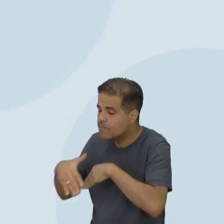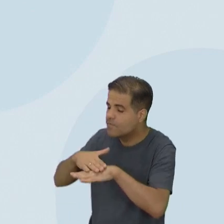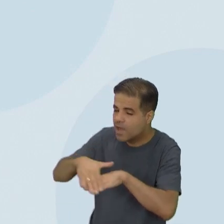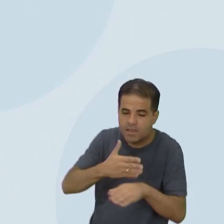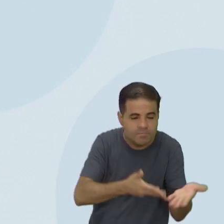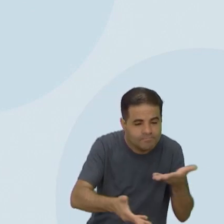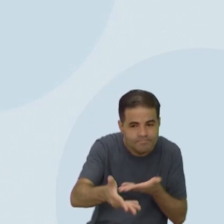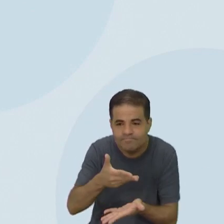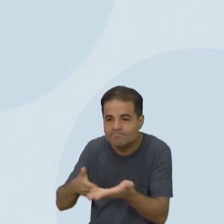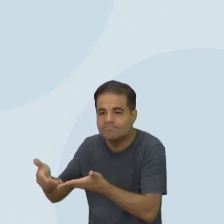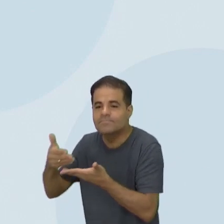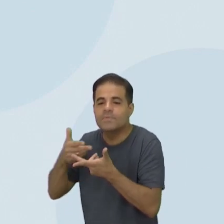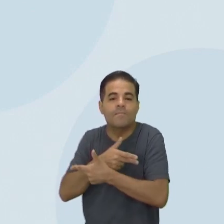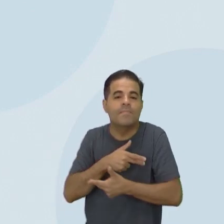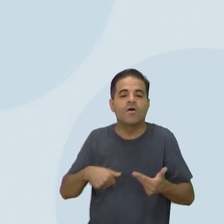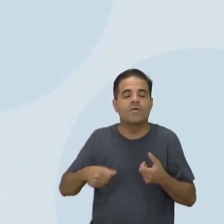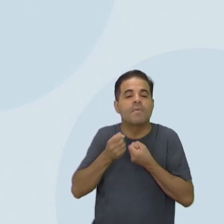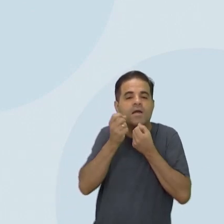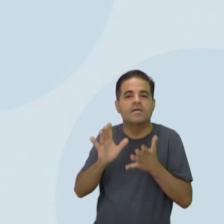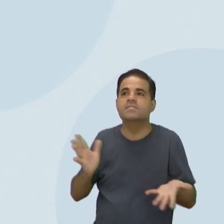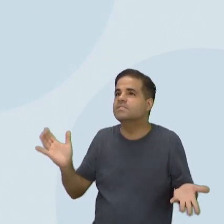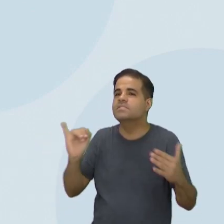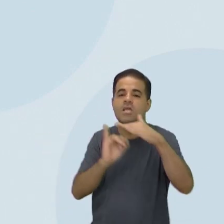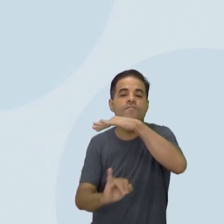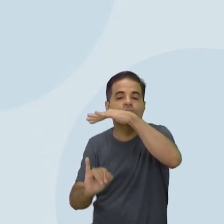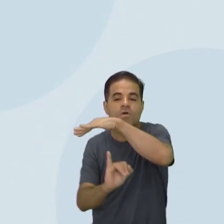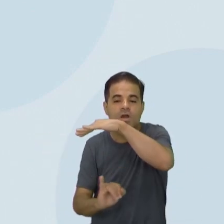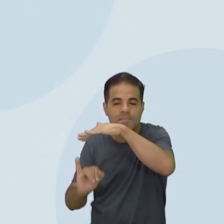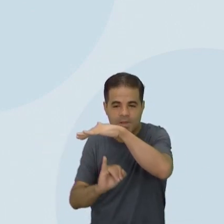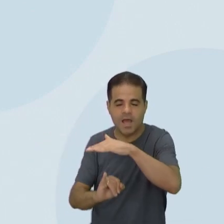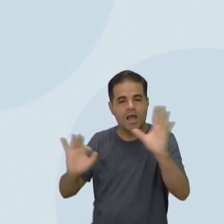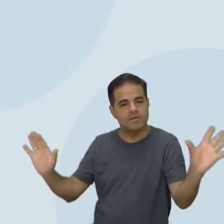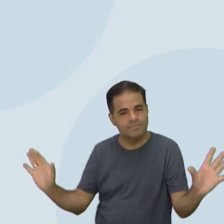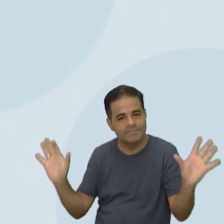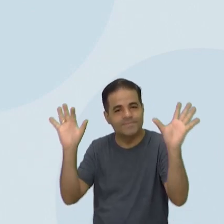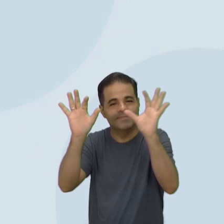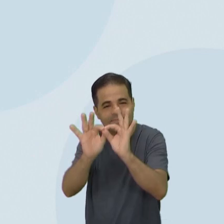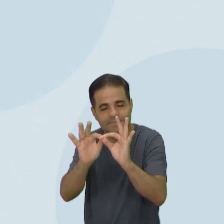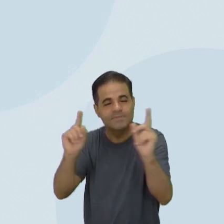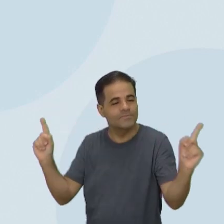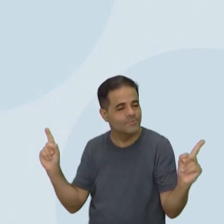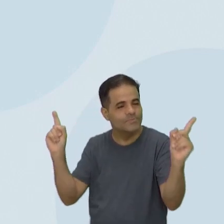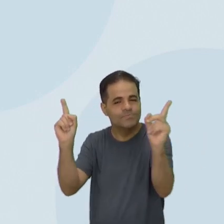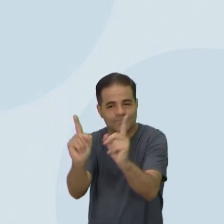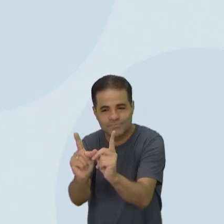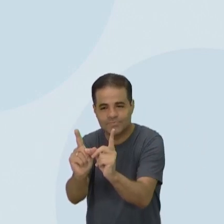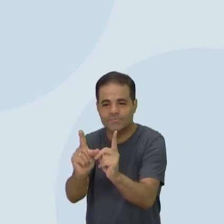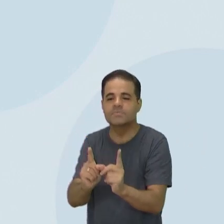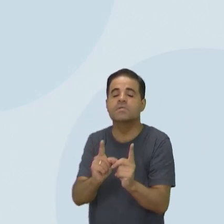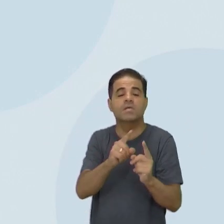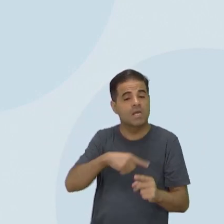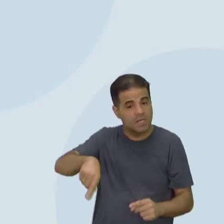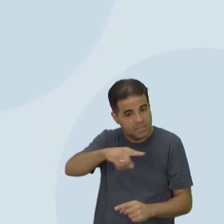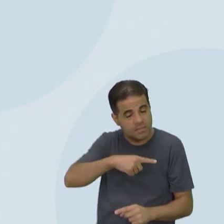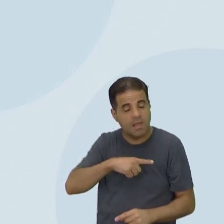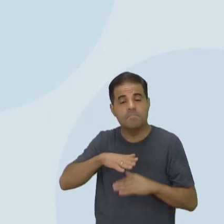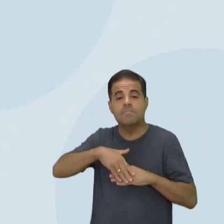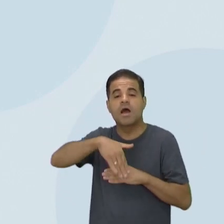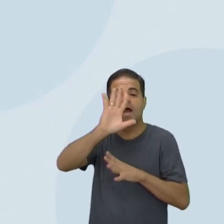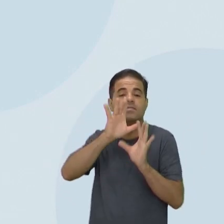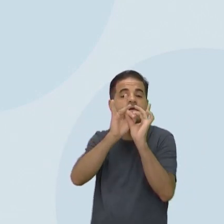coisa mais informal, que acaba aproximando esses estudantes entre eles e eles acabam tendo